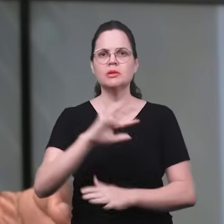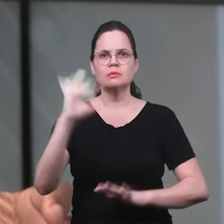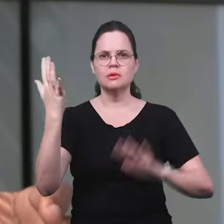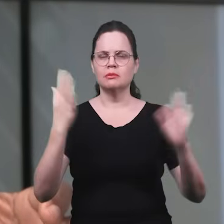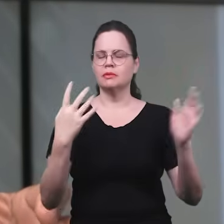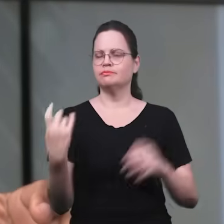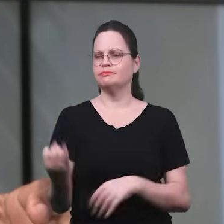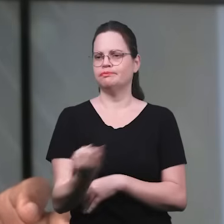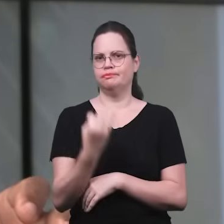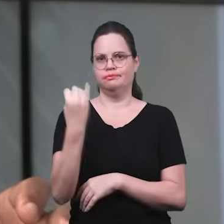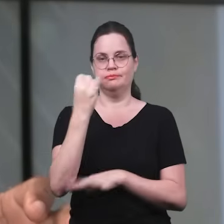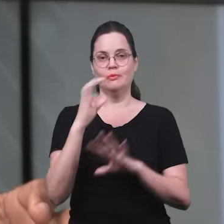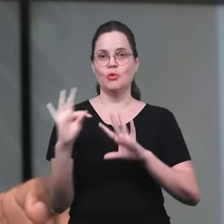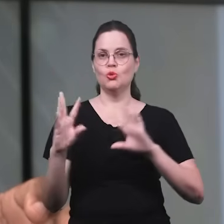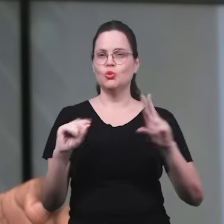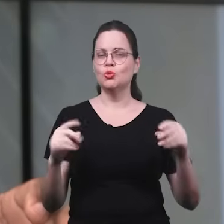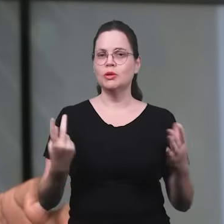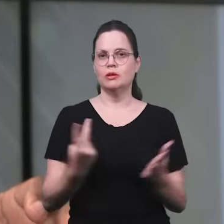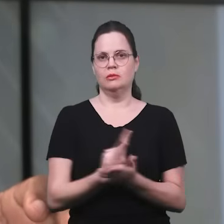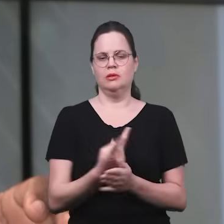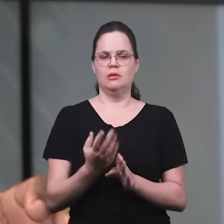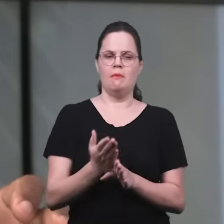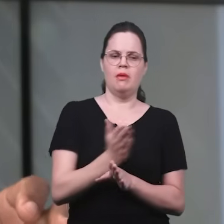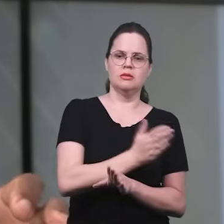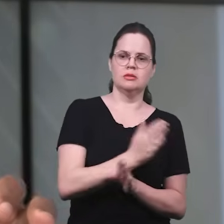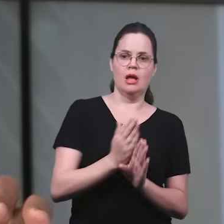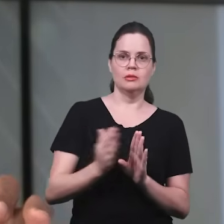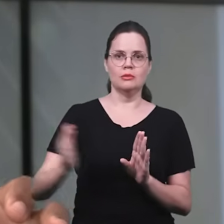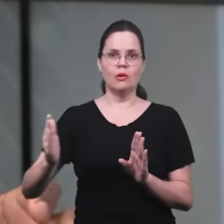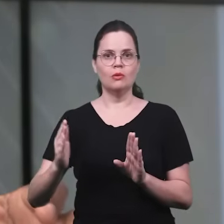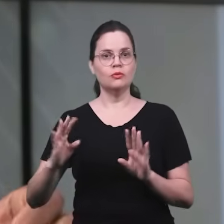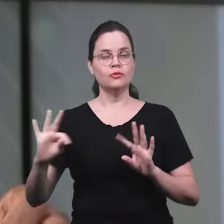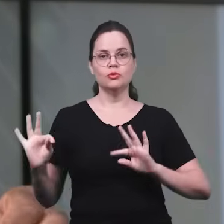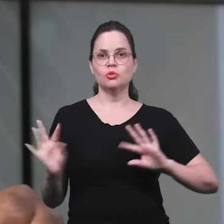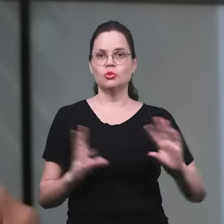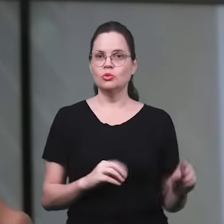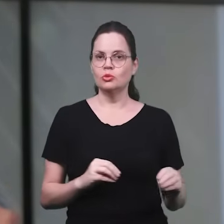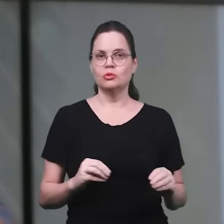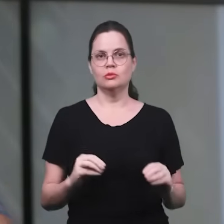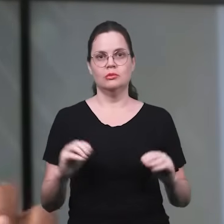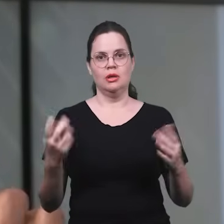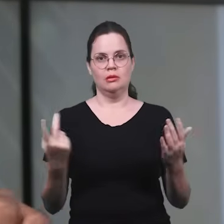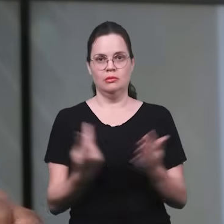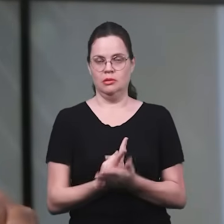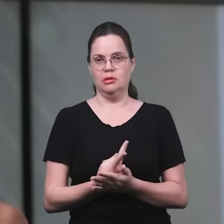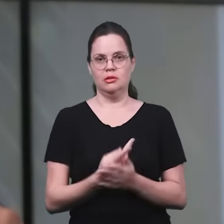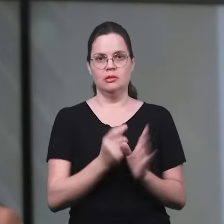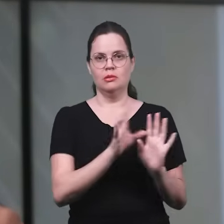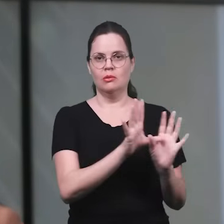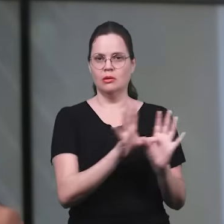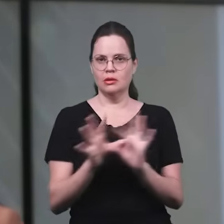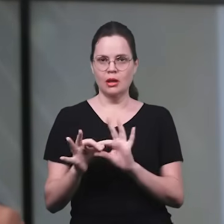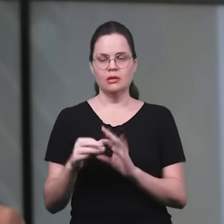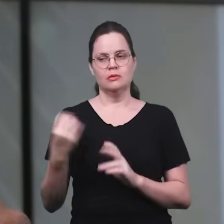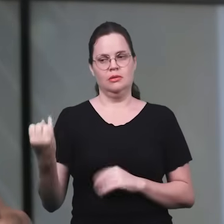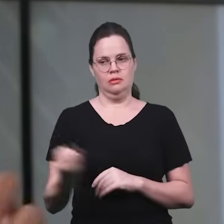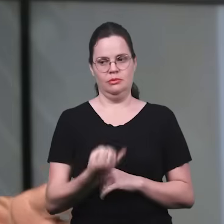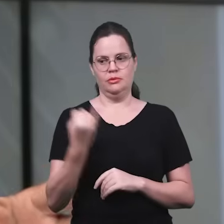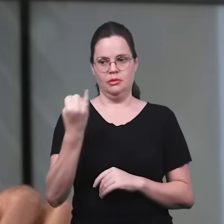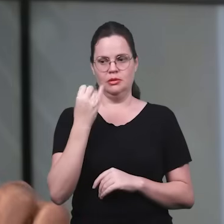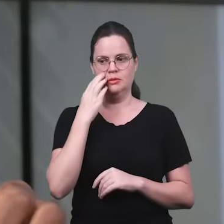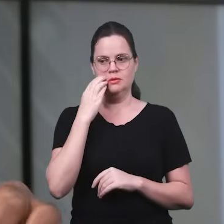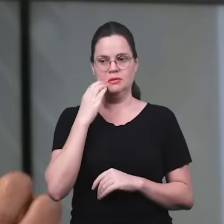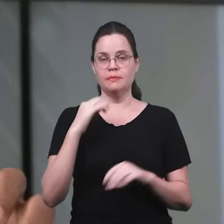todas as operações, tudo que aconteceu, todo o contexto,